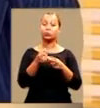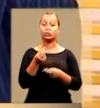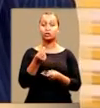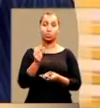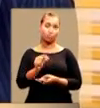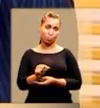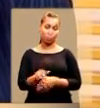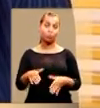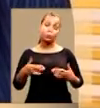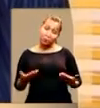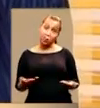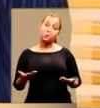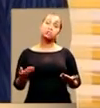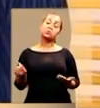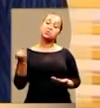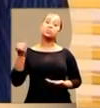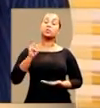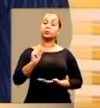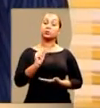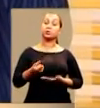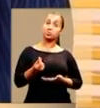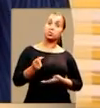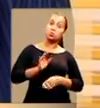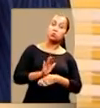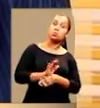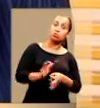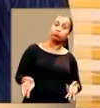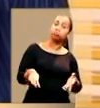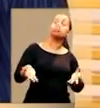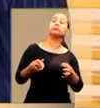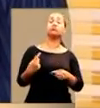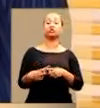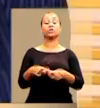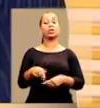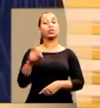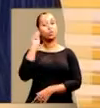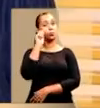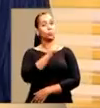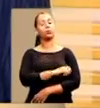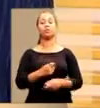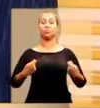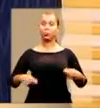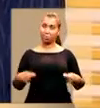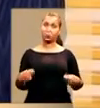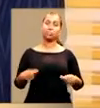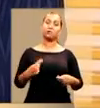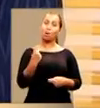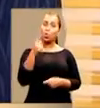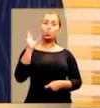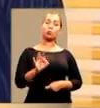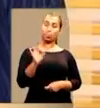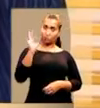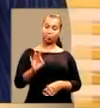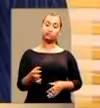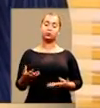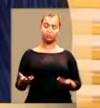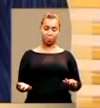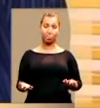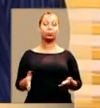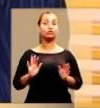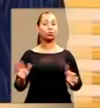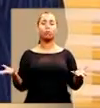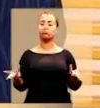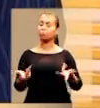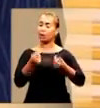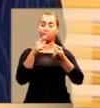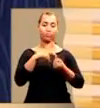orçamento. Agora, eu acho que é fundamental investir muito mais do que isso. Eu acho que Rio Preto precisaria pelo menos 1% do orçamento, que